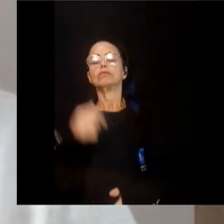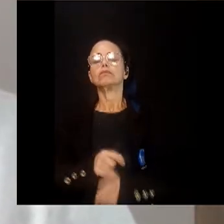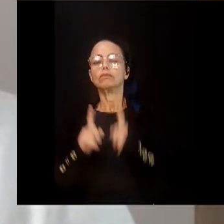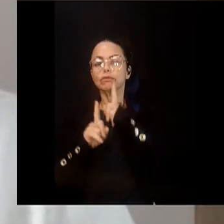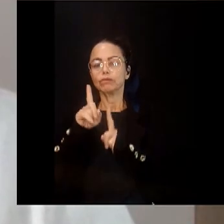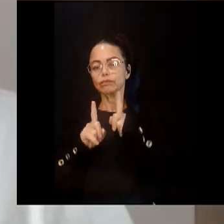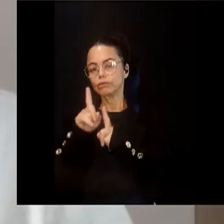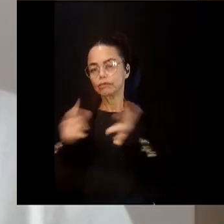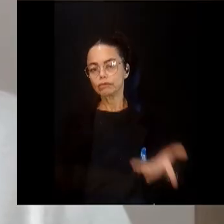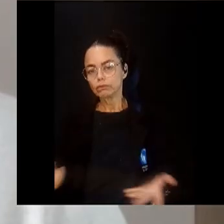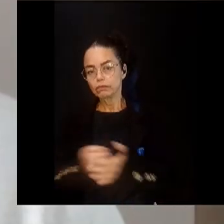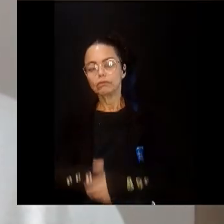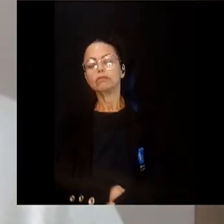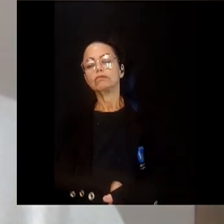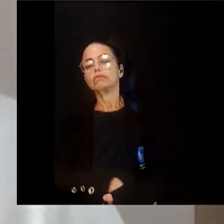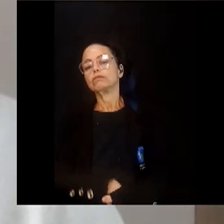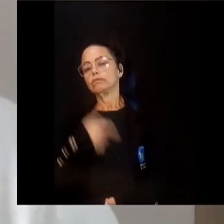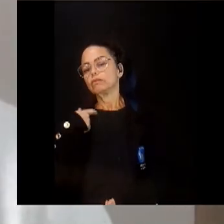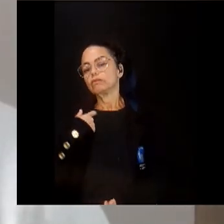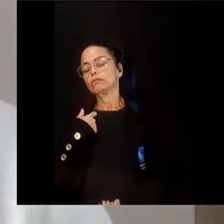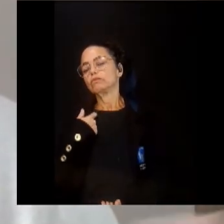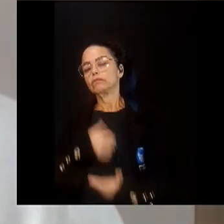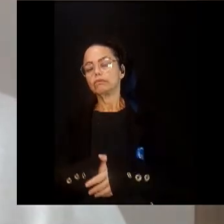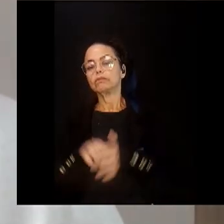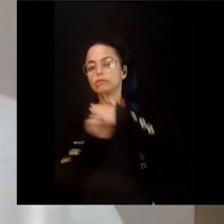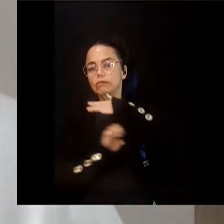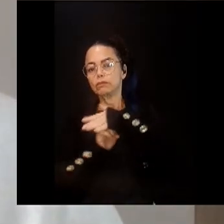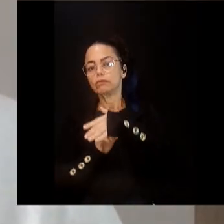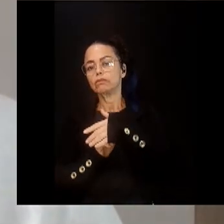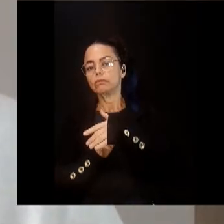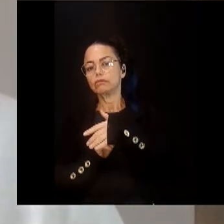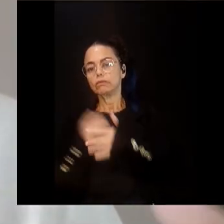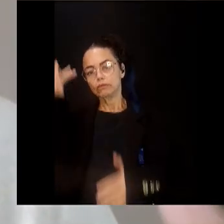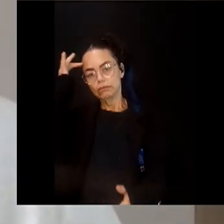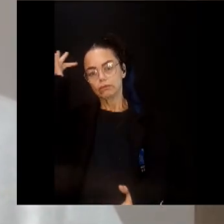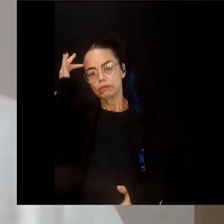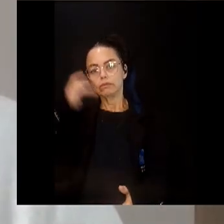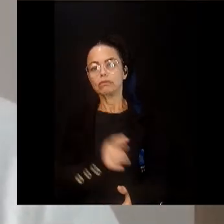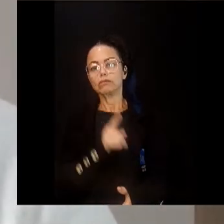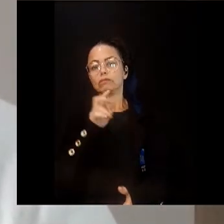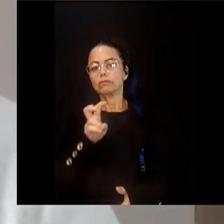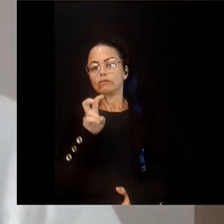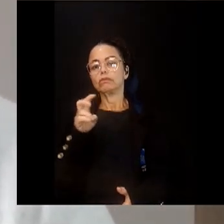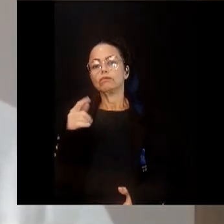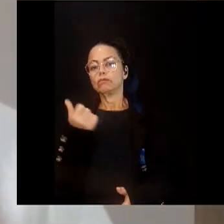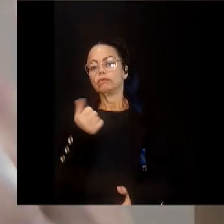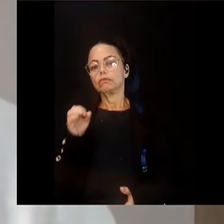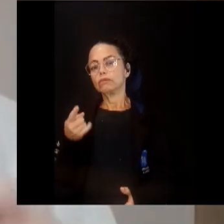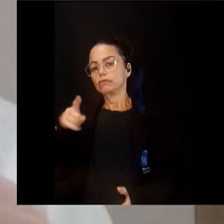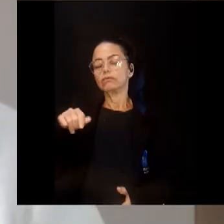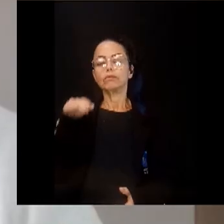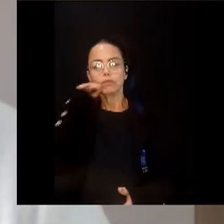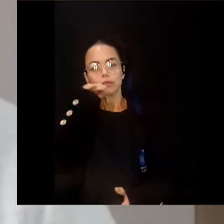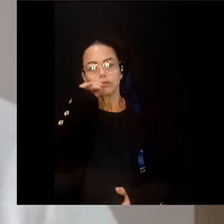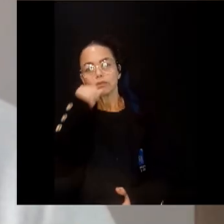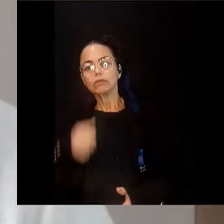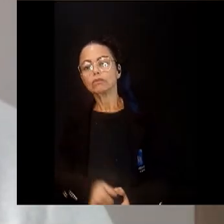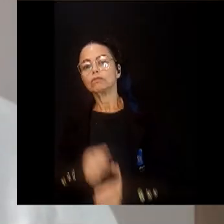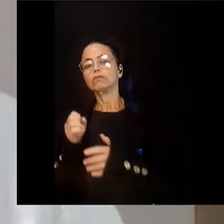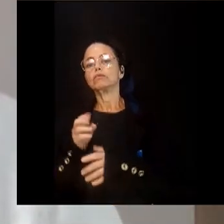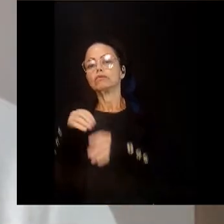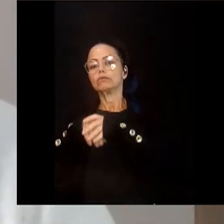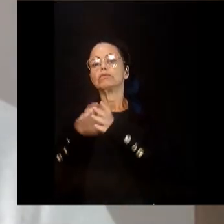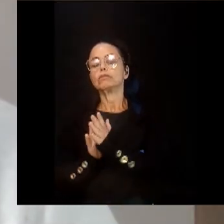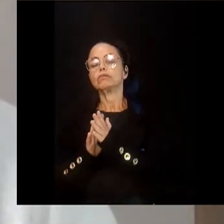dúvida, né, Gabriel? Uma empresa já madura com 5, 10 mil funcionários, é mais fácil implementar a norma porque já existe processo, já tem